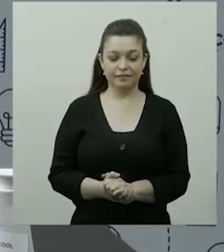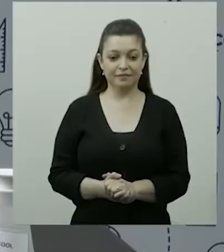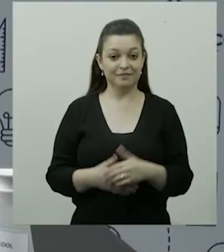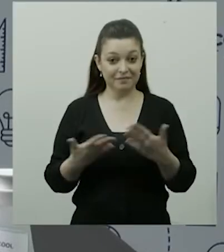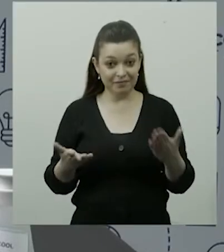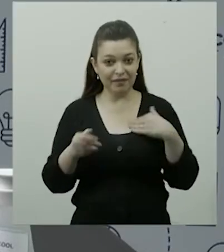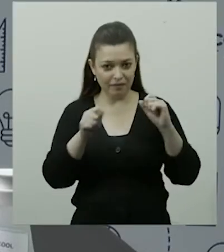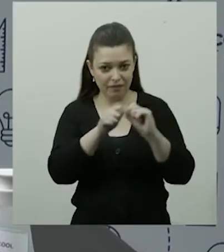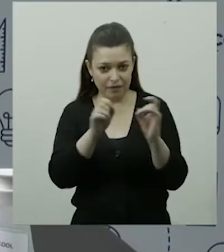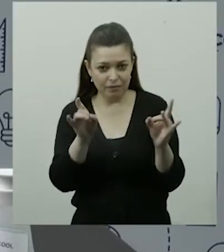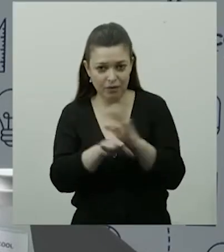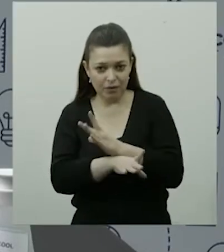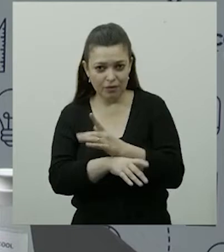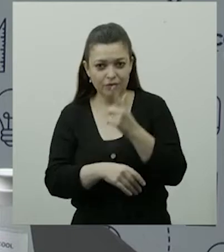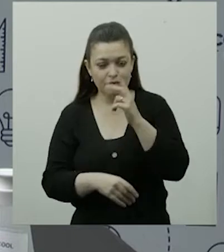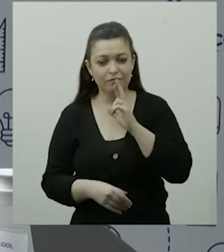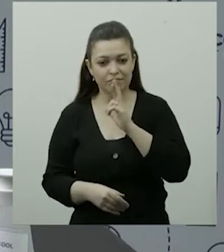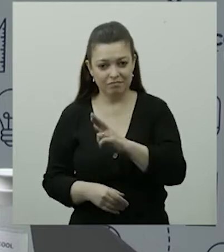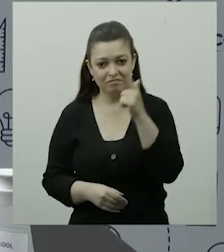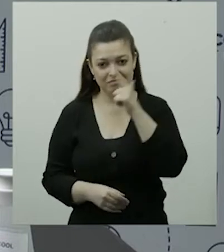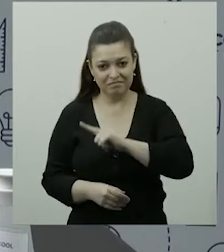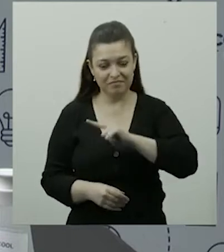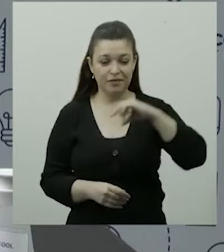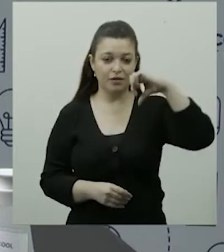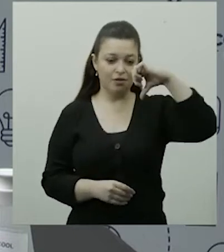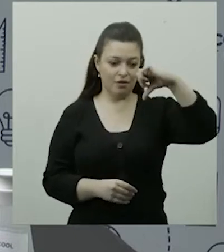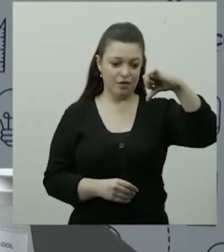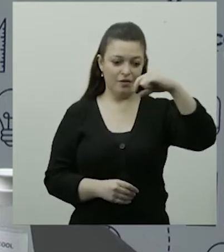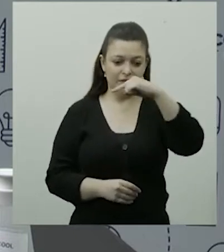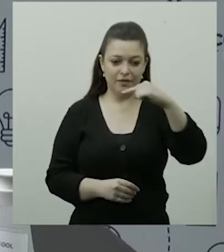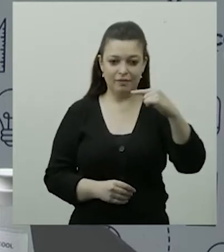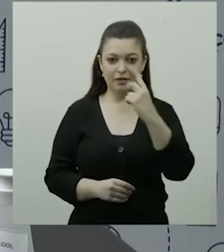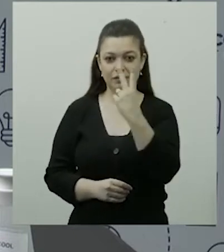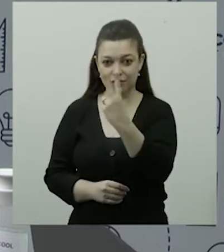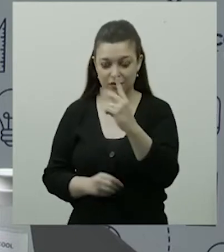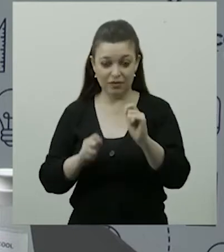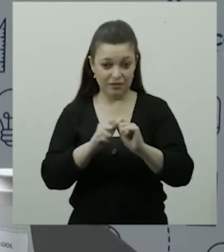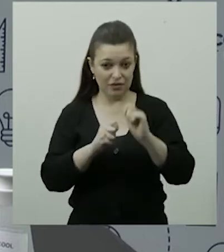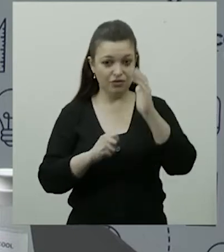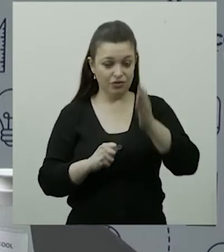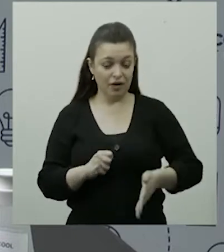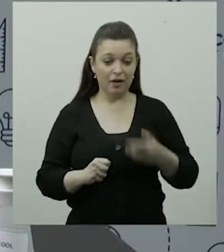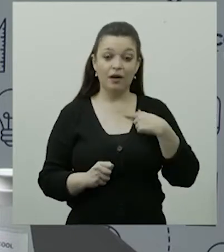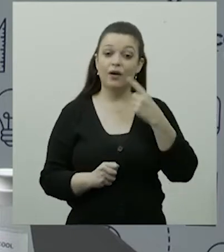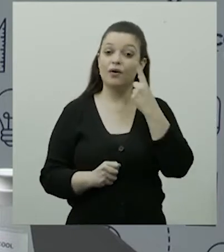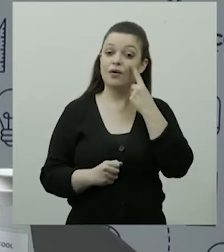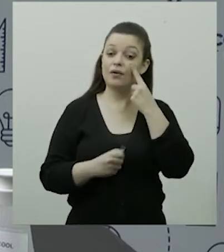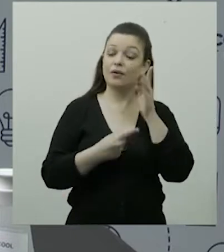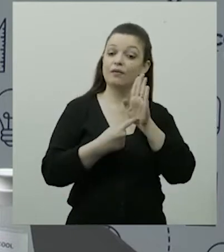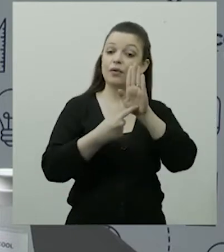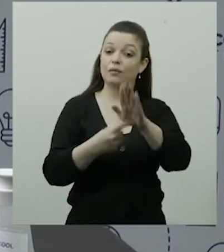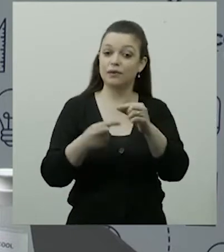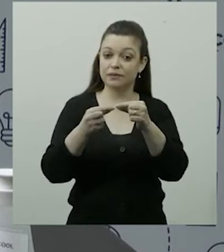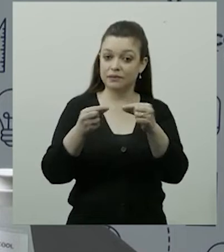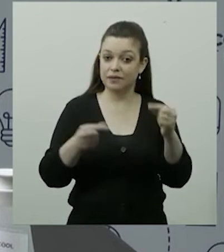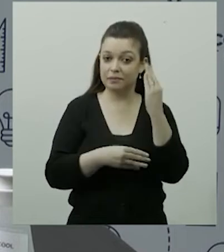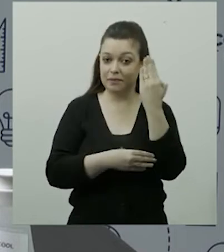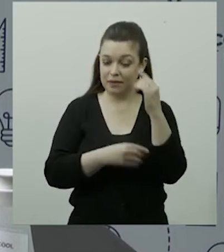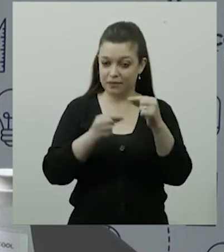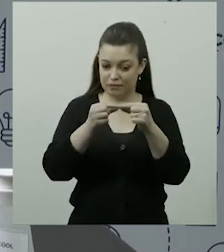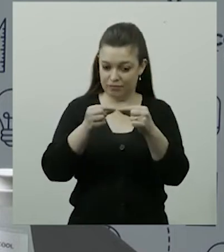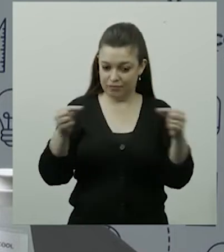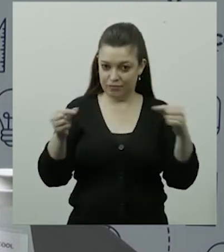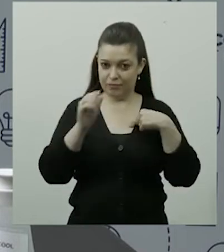Fizeram 9 menos 2? Quanto é 9 menos 2? Vou fazer aqui para vocês conferirem aí em casa.